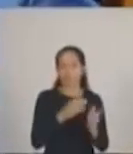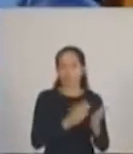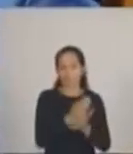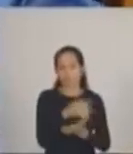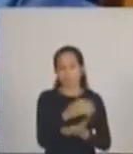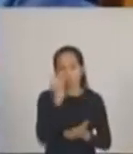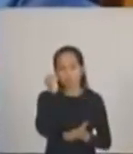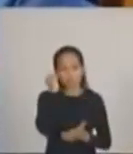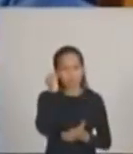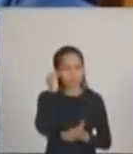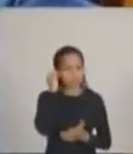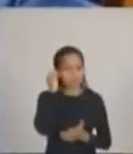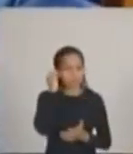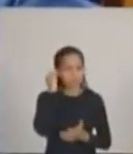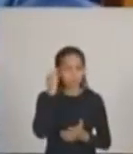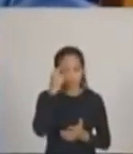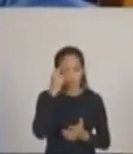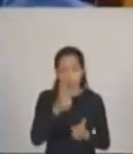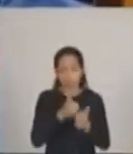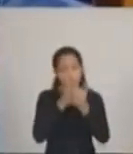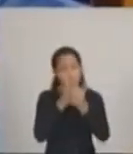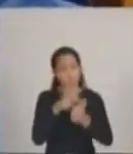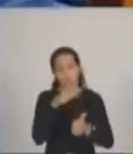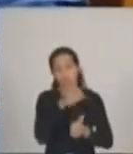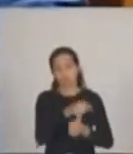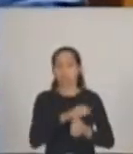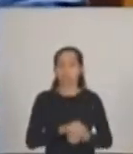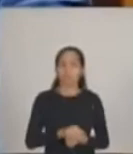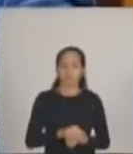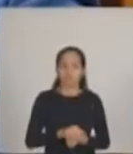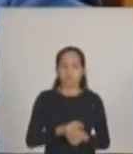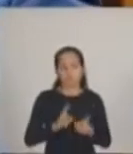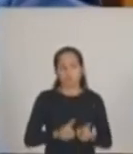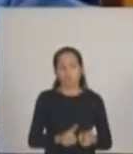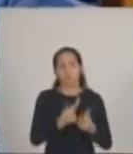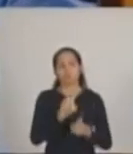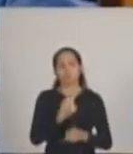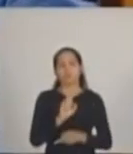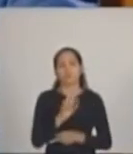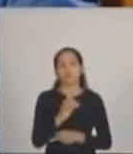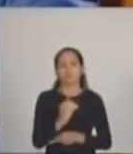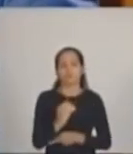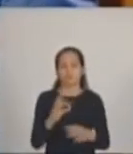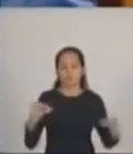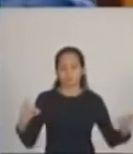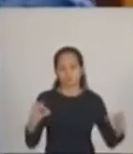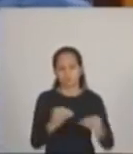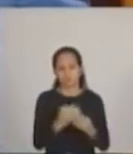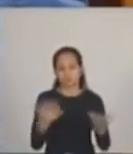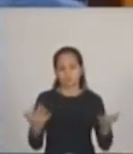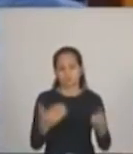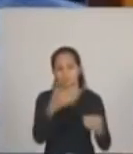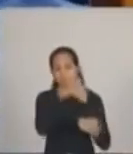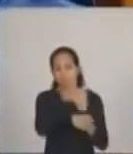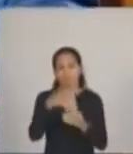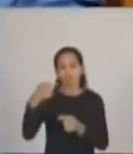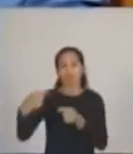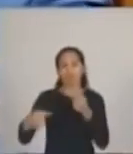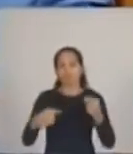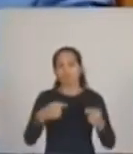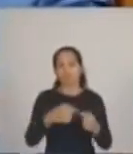estou seguindo esse entendimento, então vou dar pela manutenção do veto total, coloco a matéria em discussão.